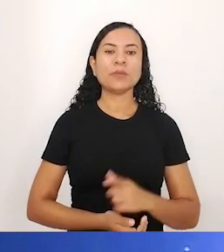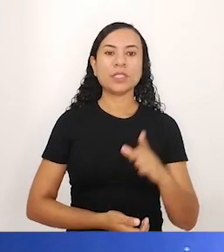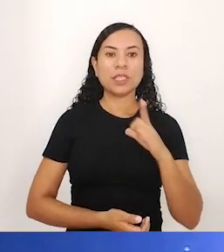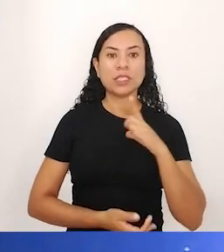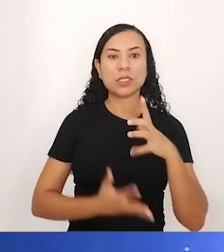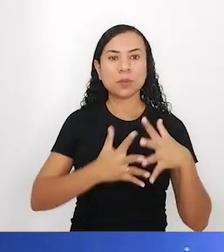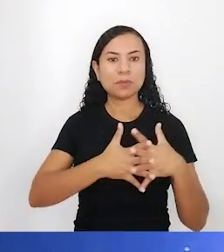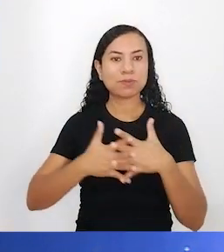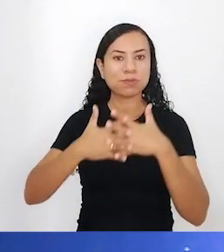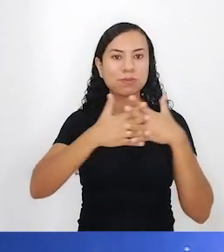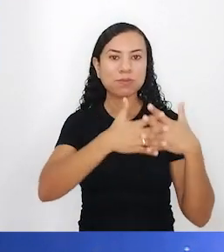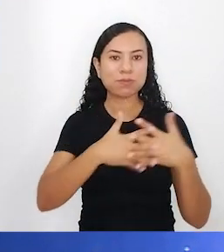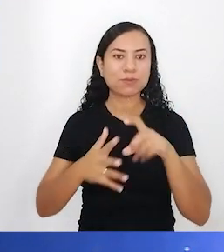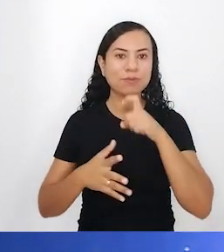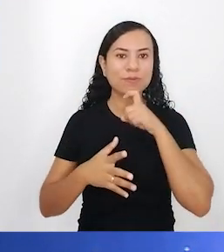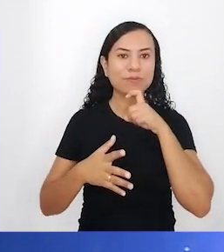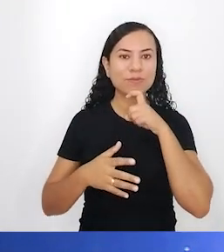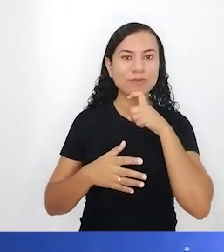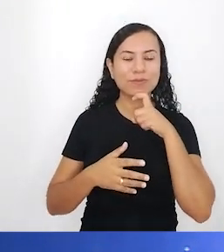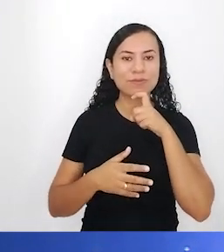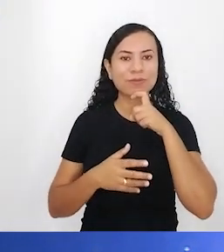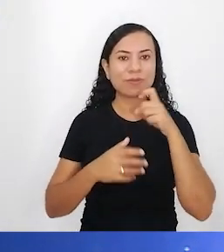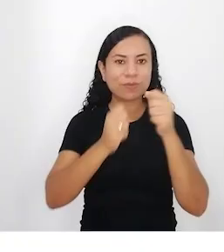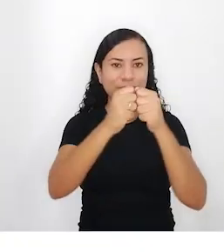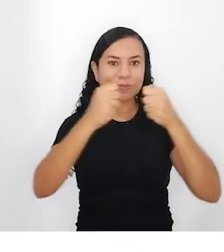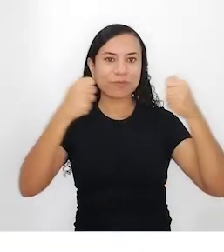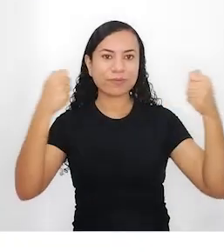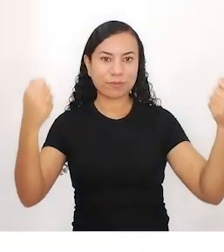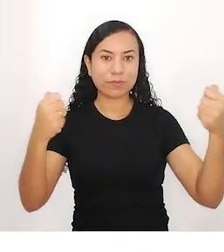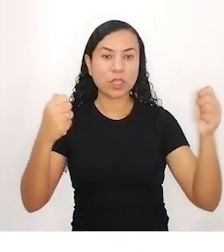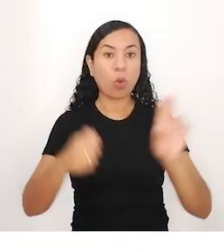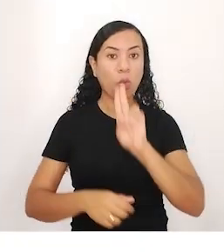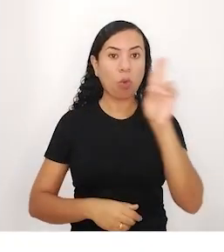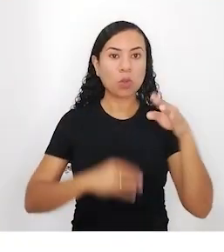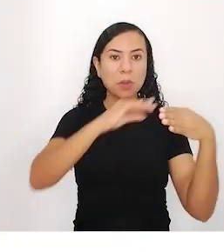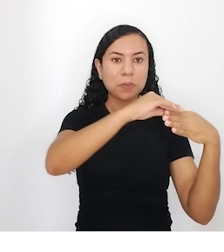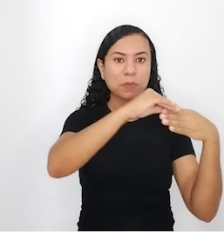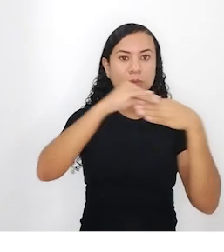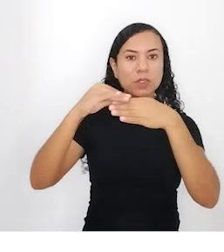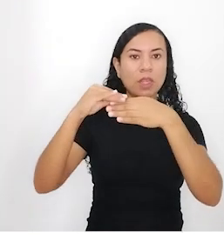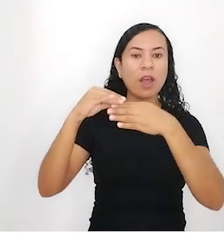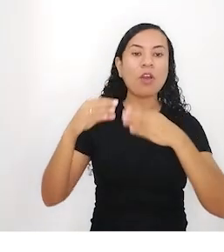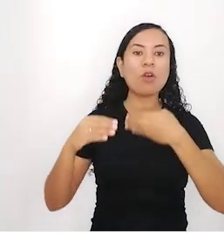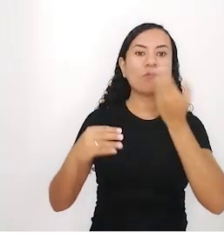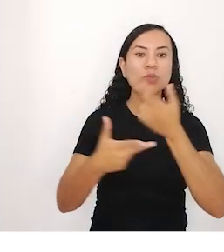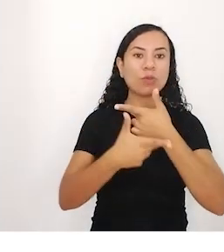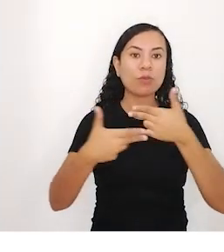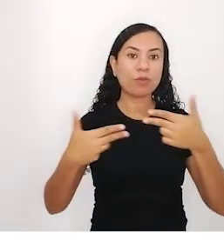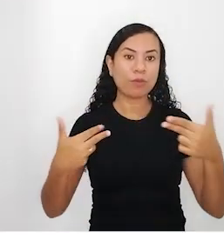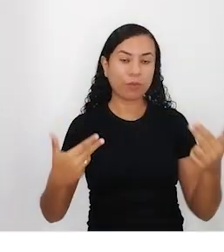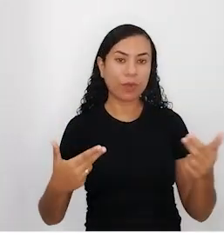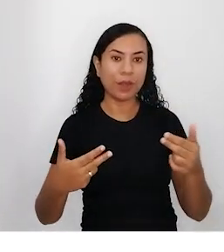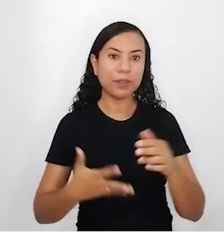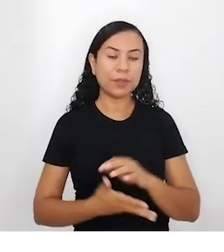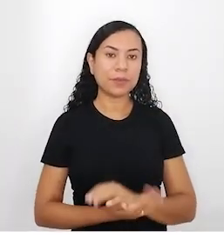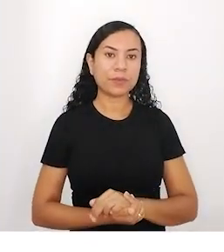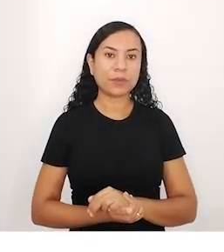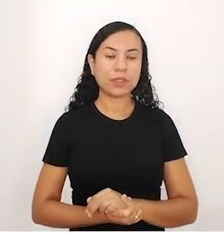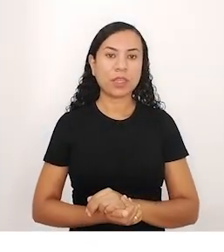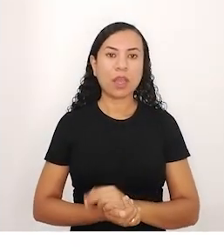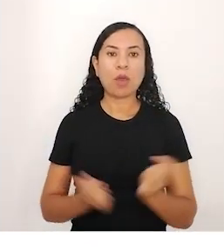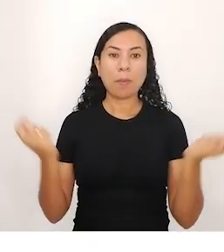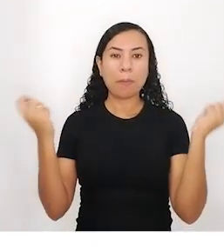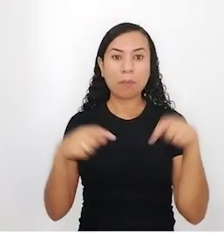é possível, pois a baixa temperatura, letra A, acelera o processo de respiração e aumenta a auxina? Inibe